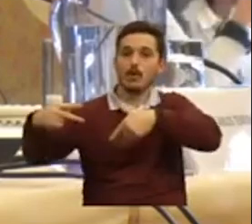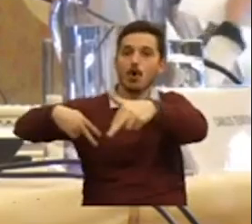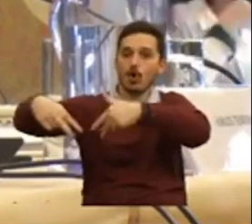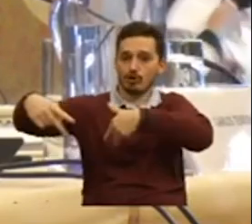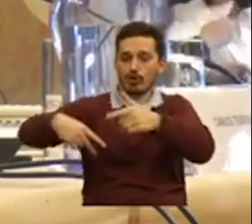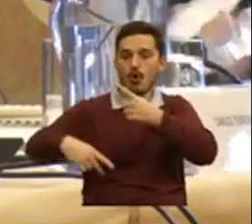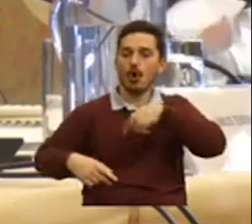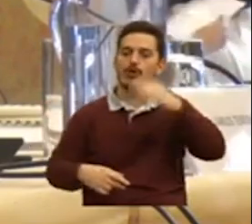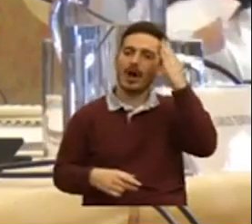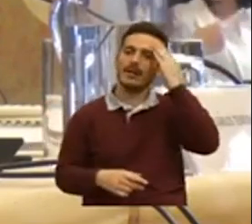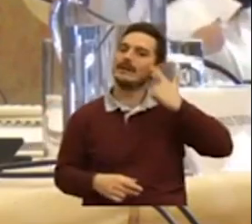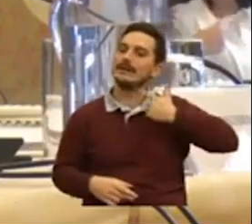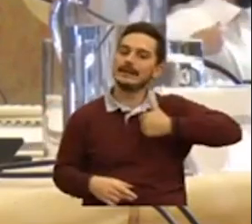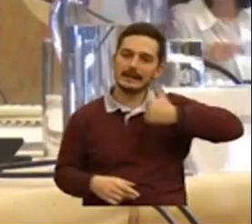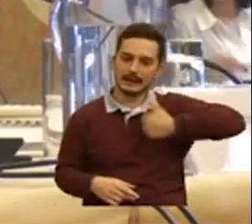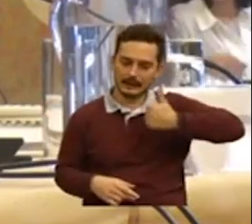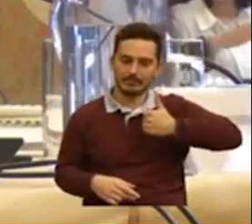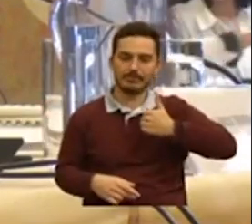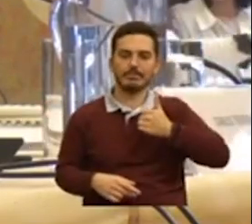fundamental que